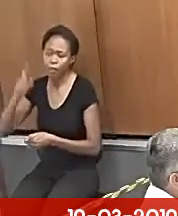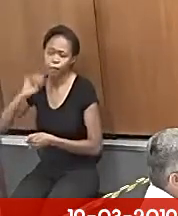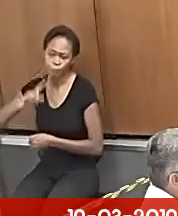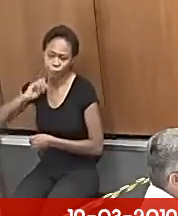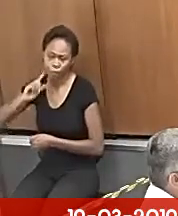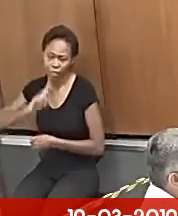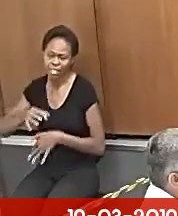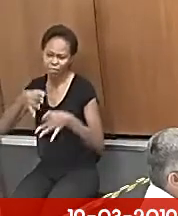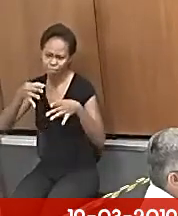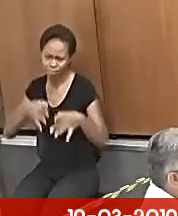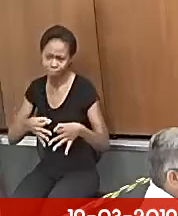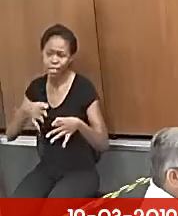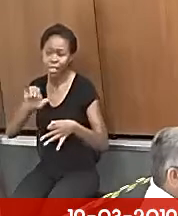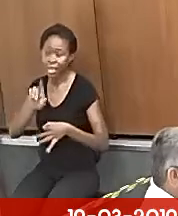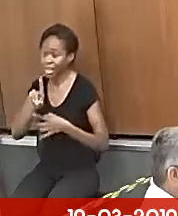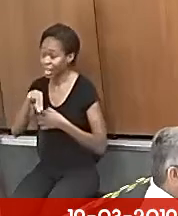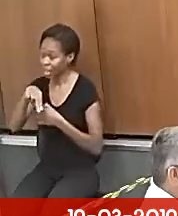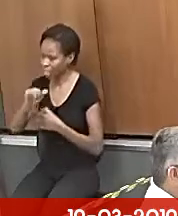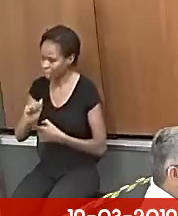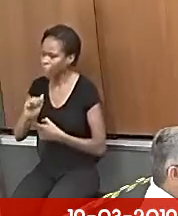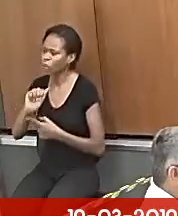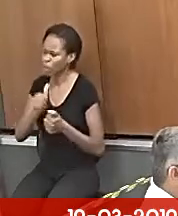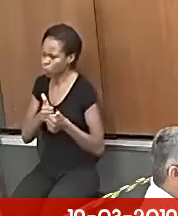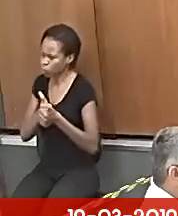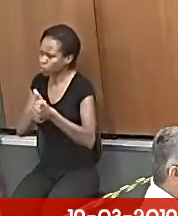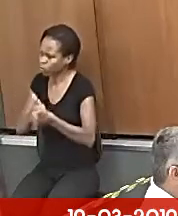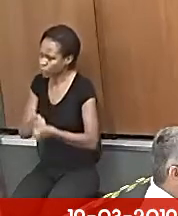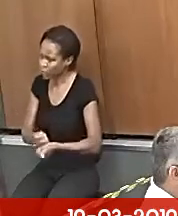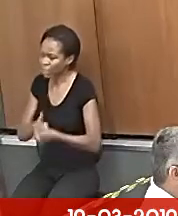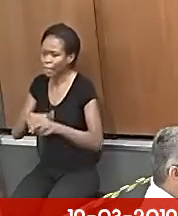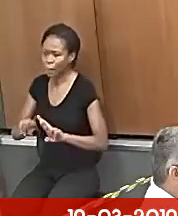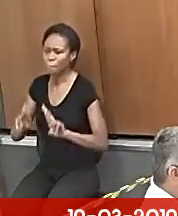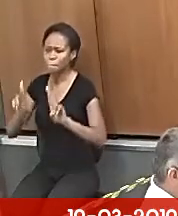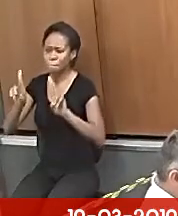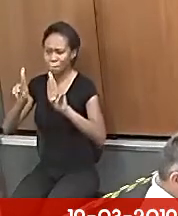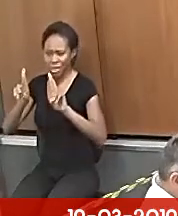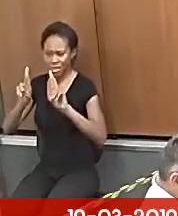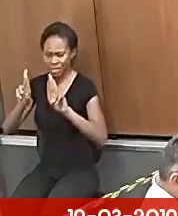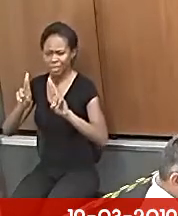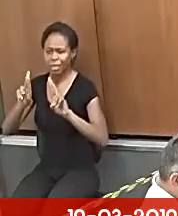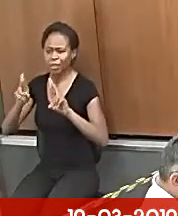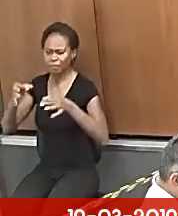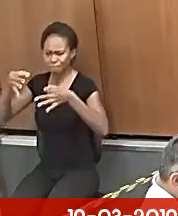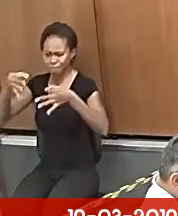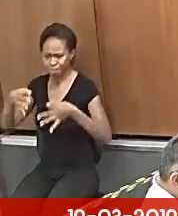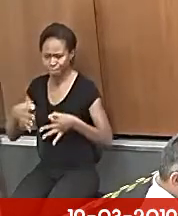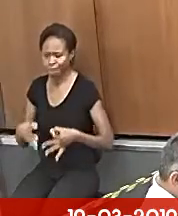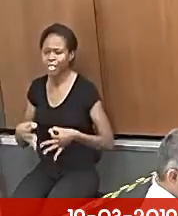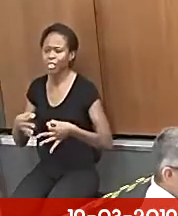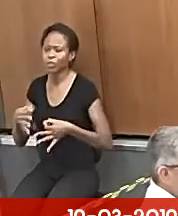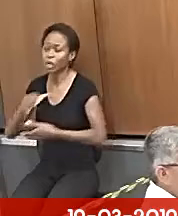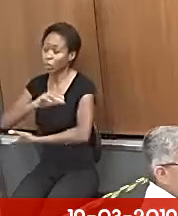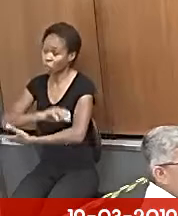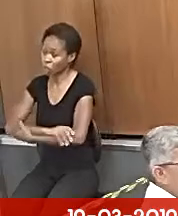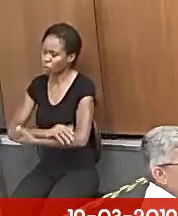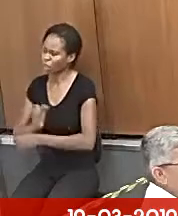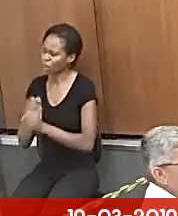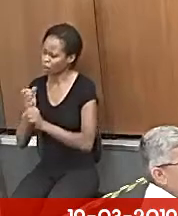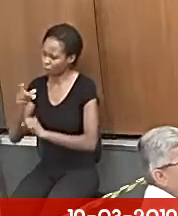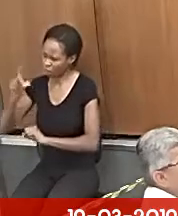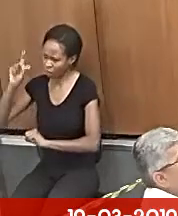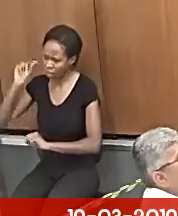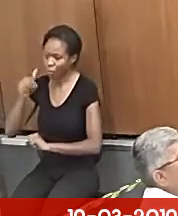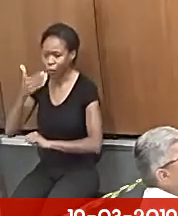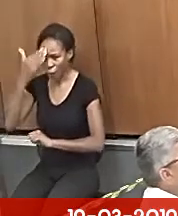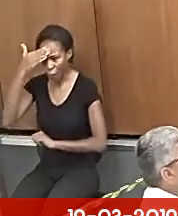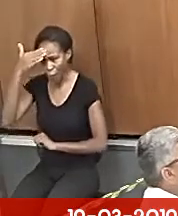de não estar acompanhando de perto e representando a altura a instituição que ela faz parte há tantos anos né muito obrigada viu